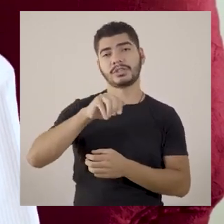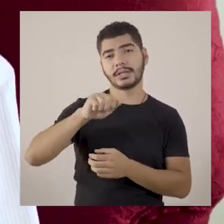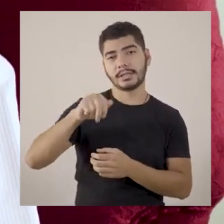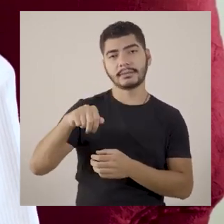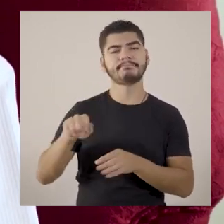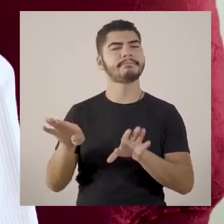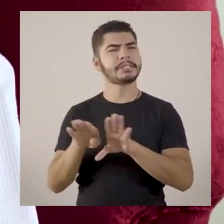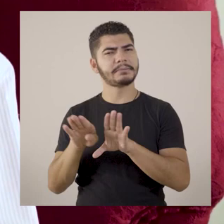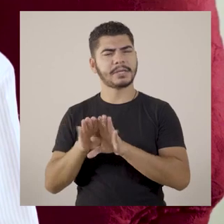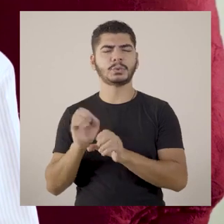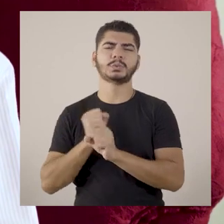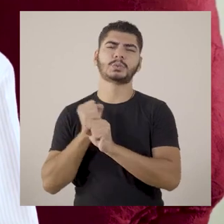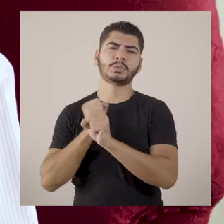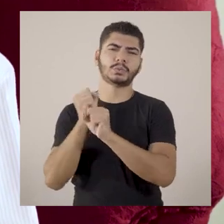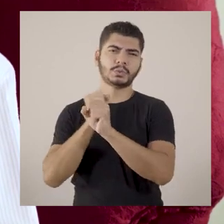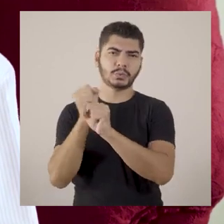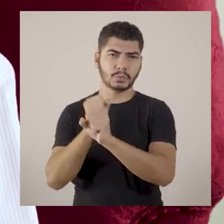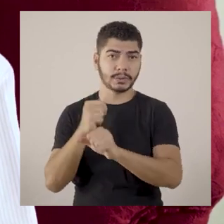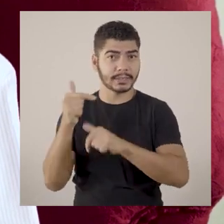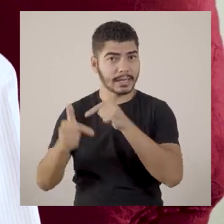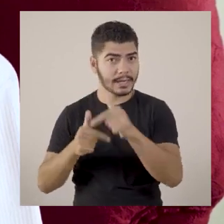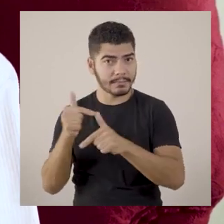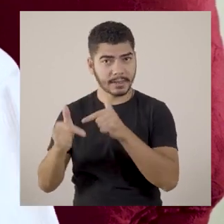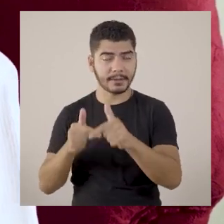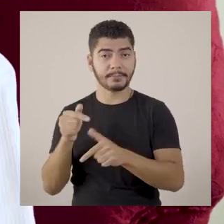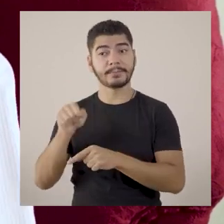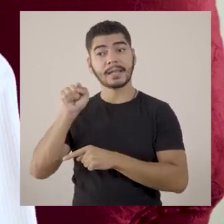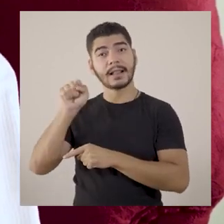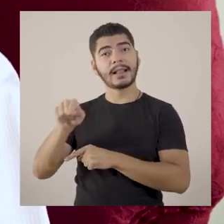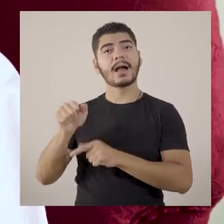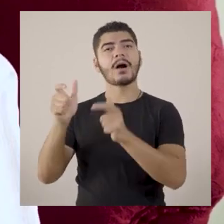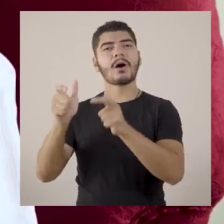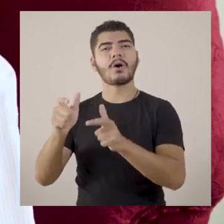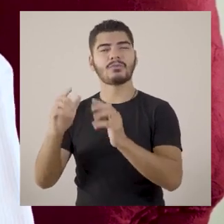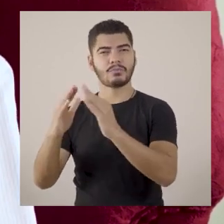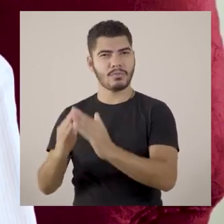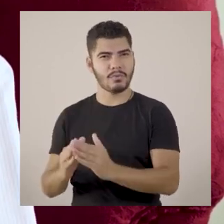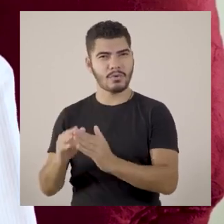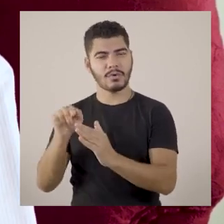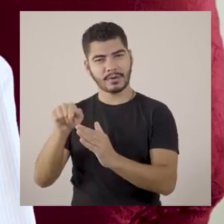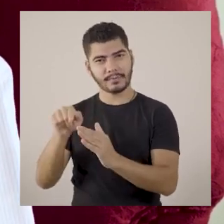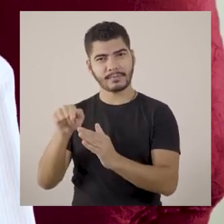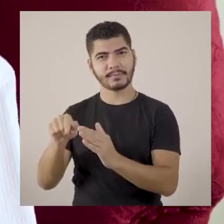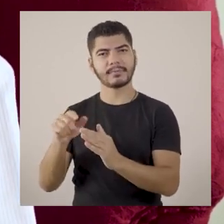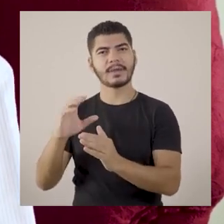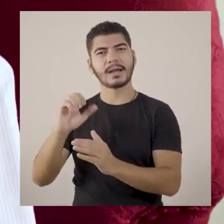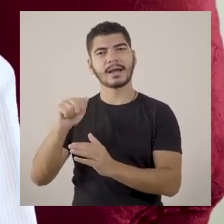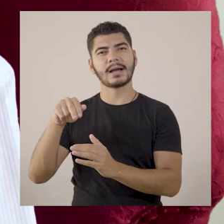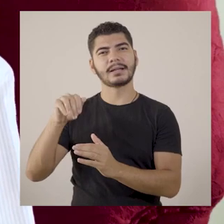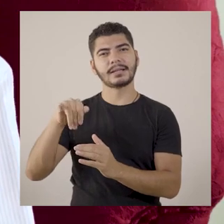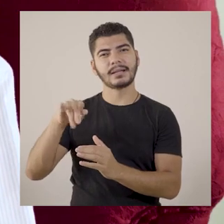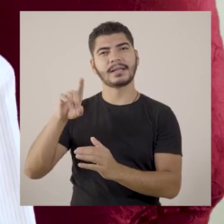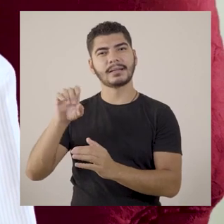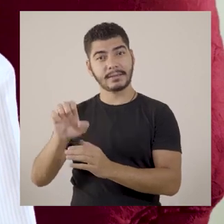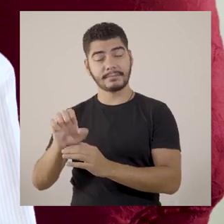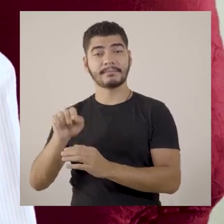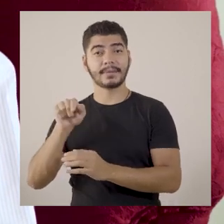muitos anos. E lá onde nós morávamos, nesse lugar lá chamado